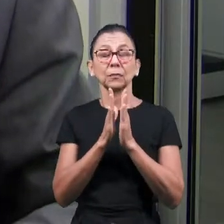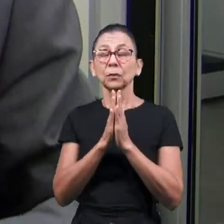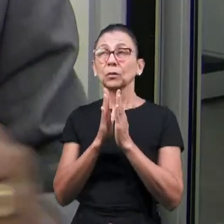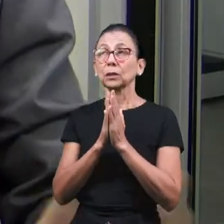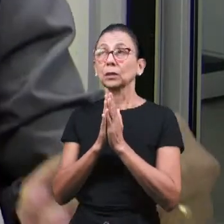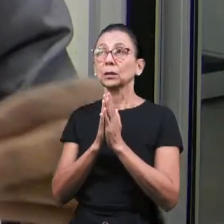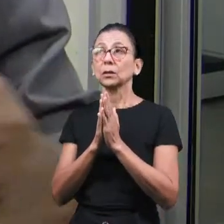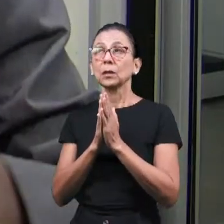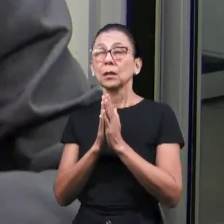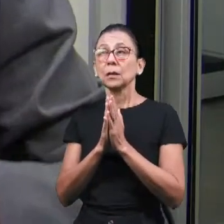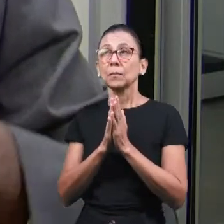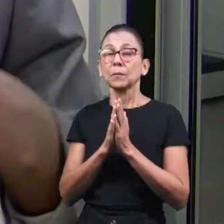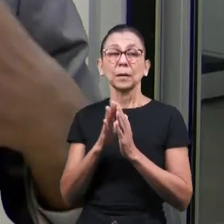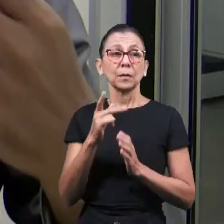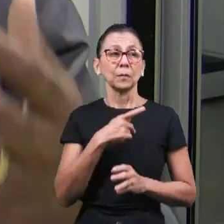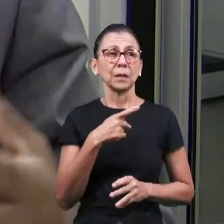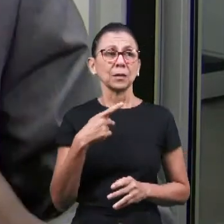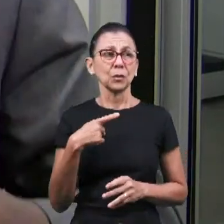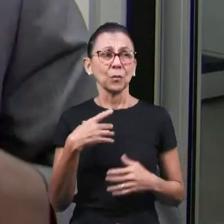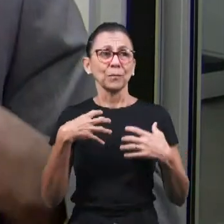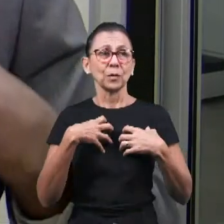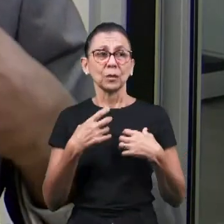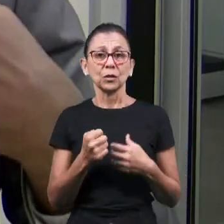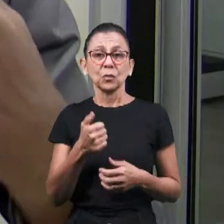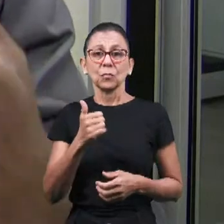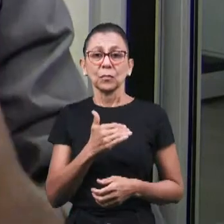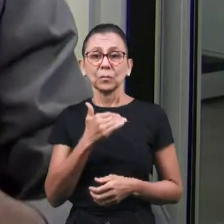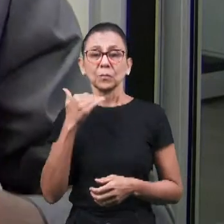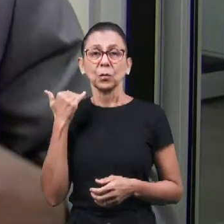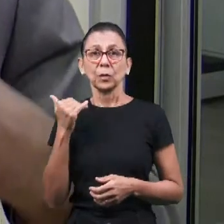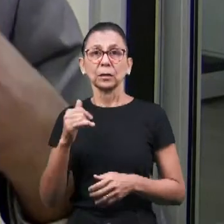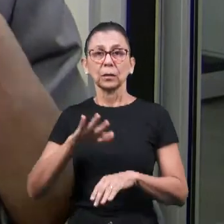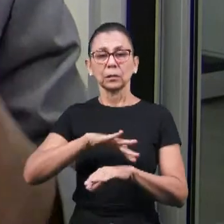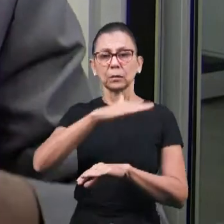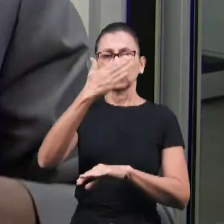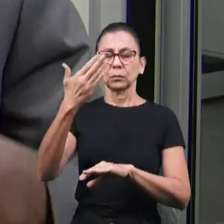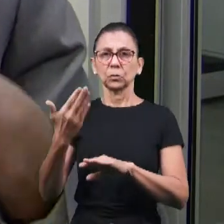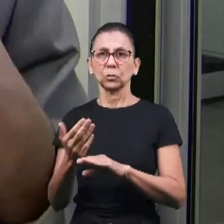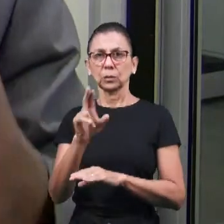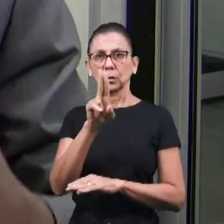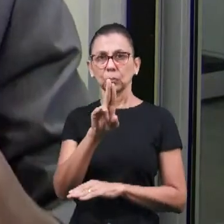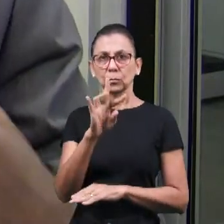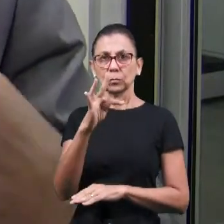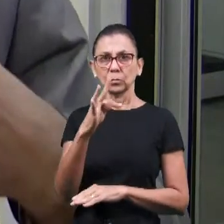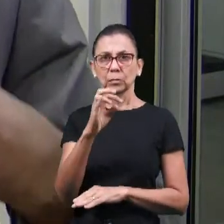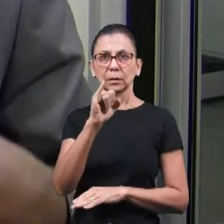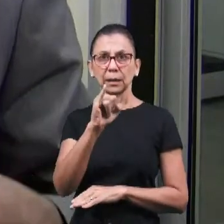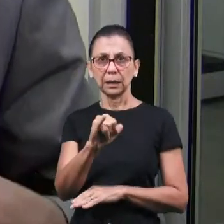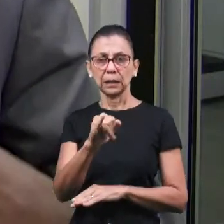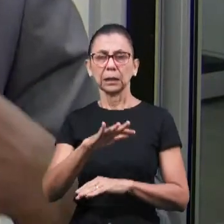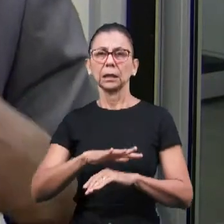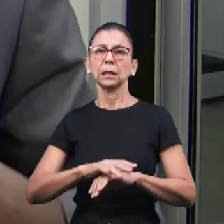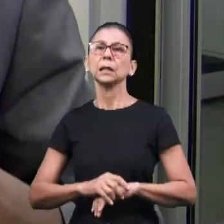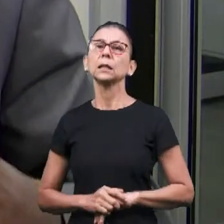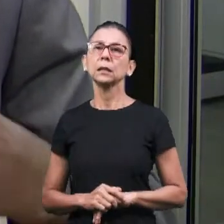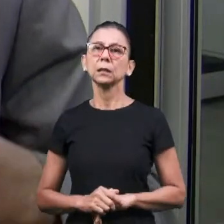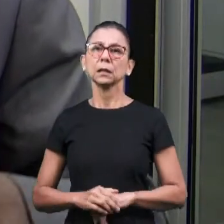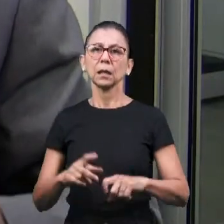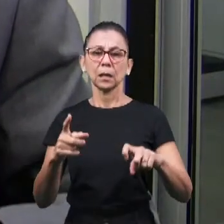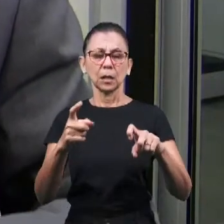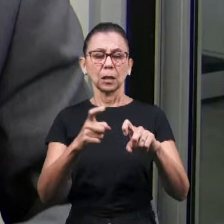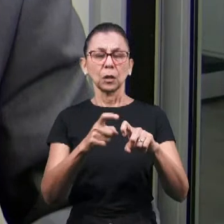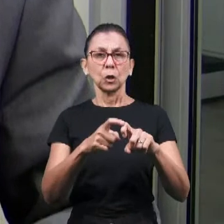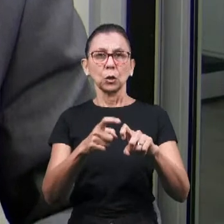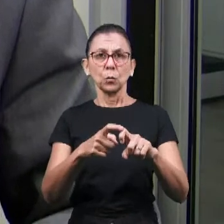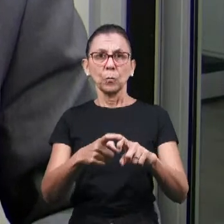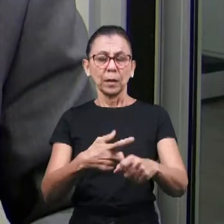falou. Mas aí ele passou a noite toda na UTI, aquela situação toda, e os médicos aplicando remédio para reverter aquela alergia, não